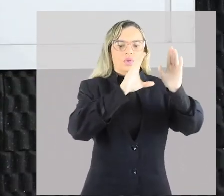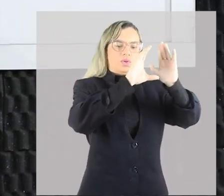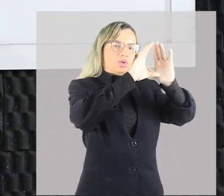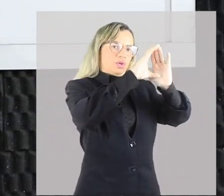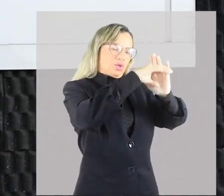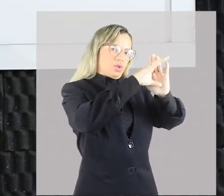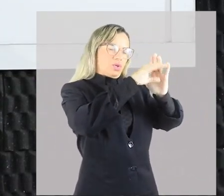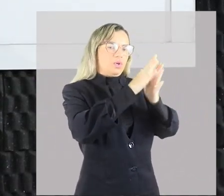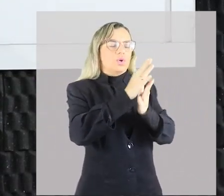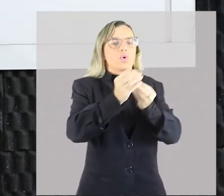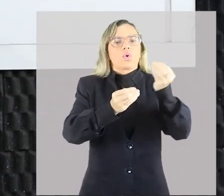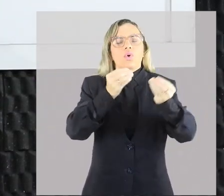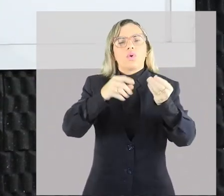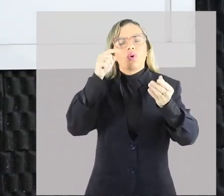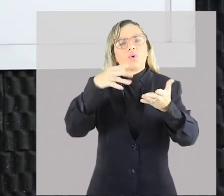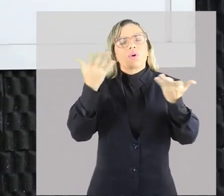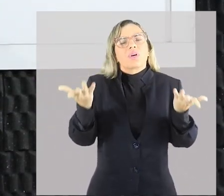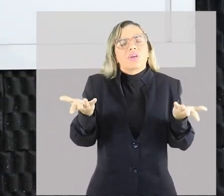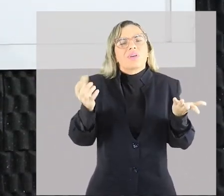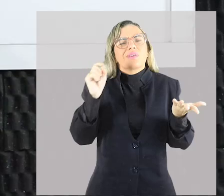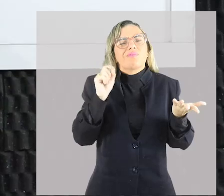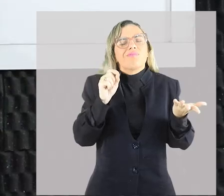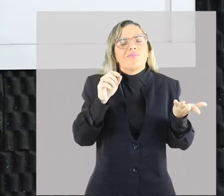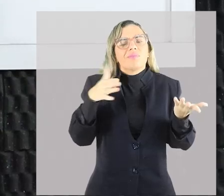né? Como é que é, o que é um conjunto, né?